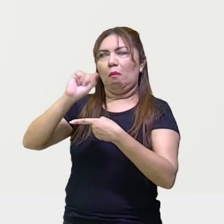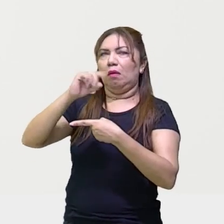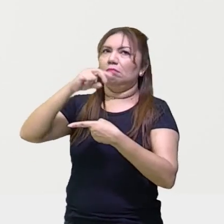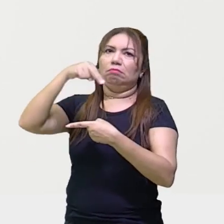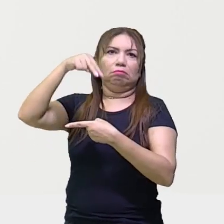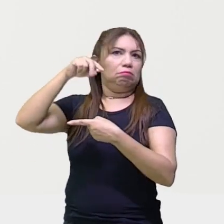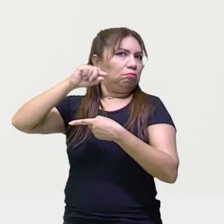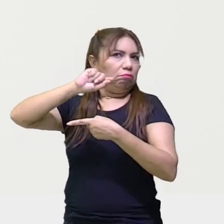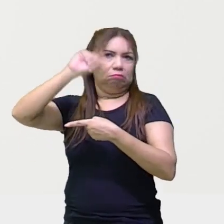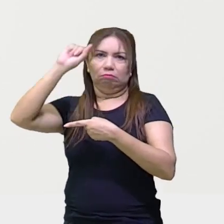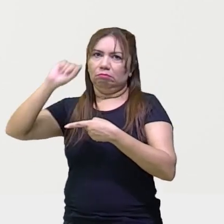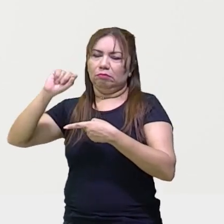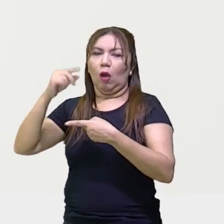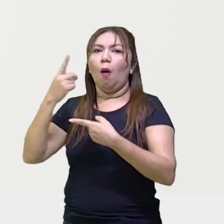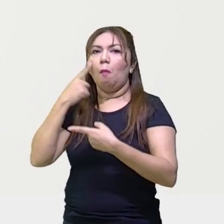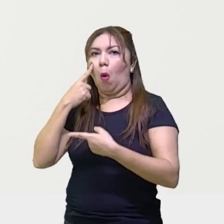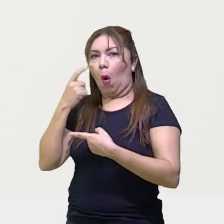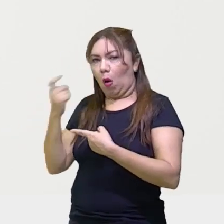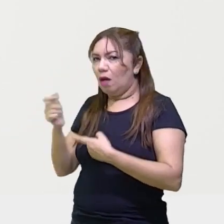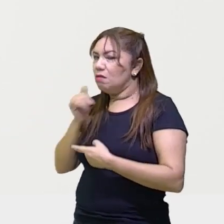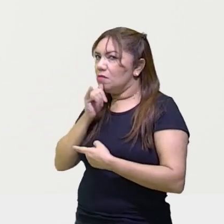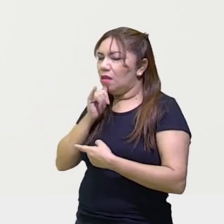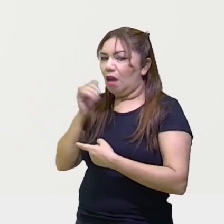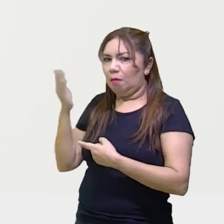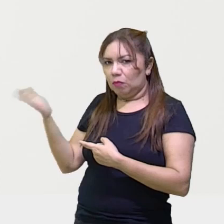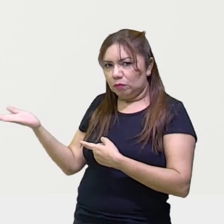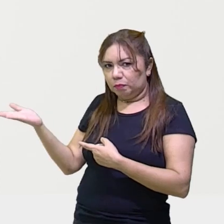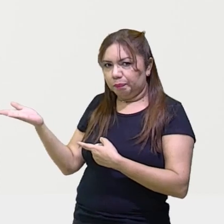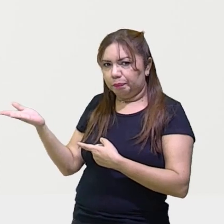exceção. Olha o exemplo. Lâmpada,